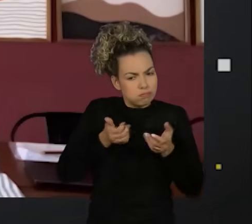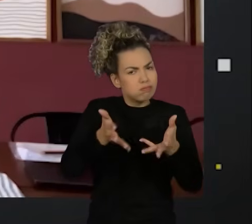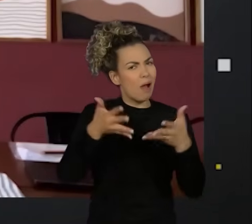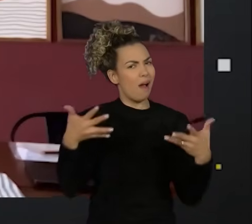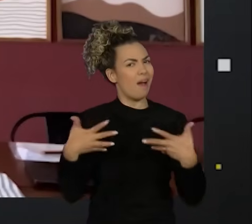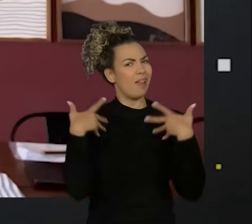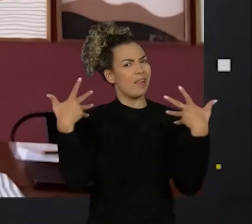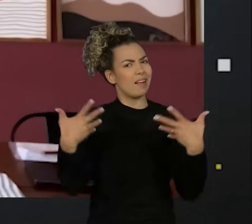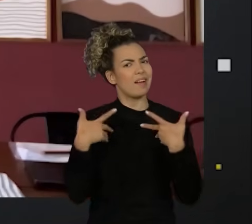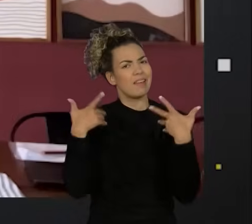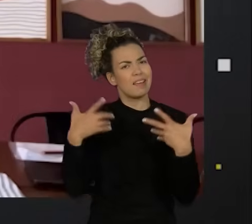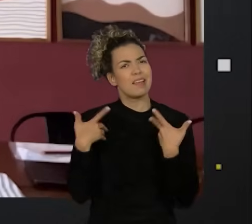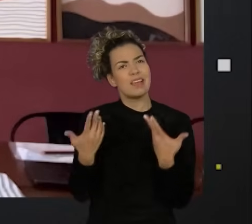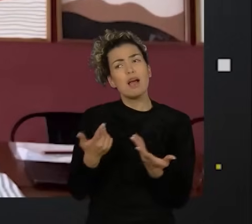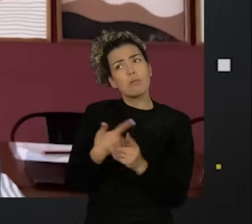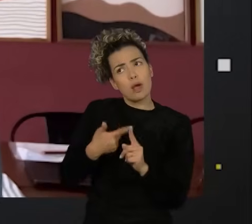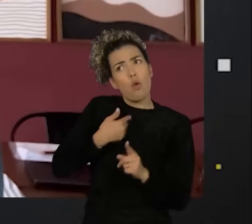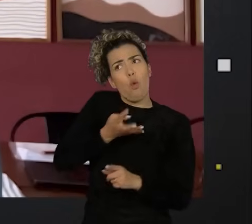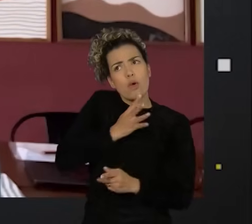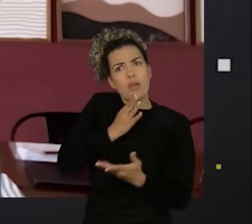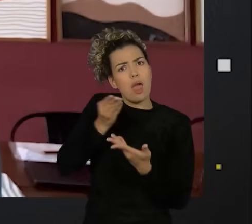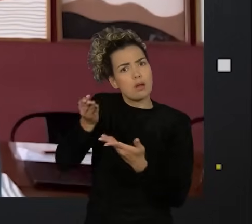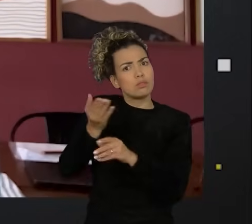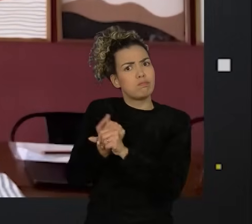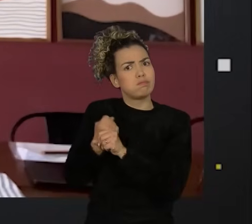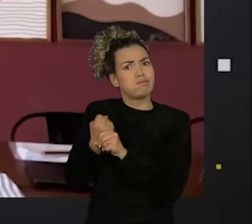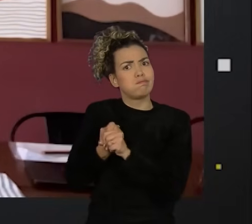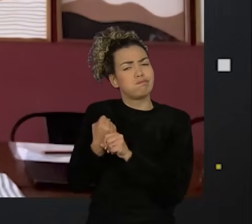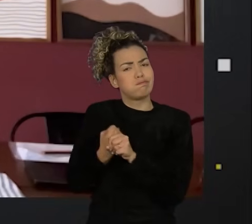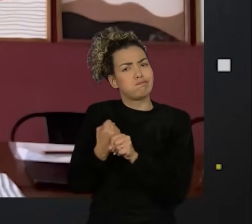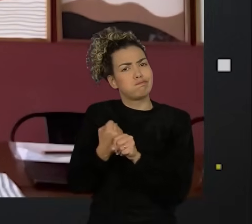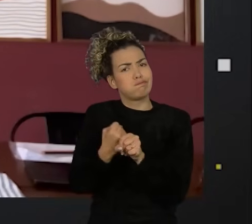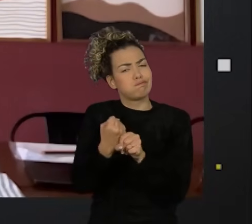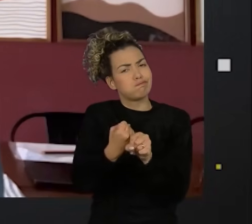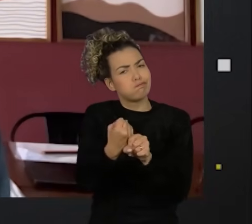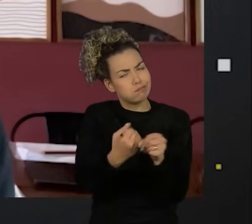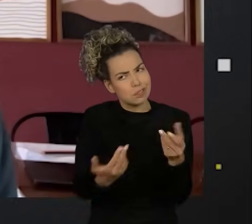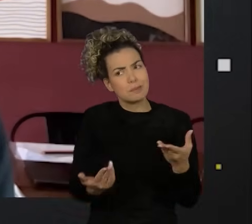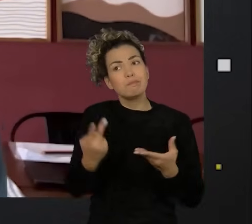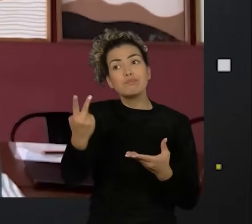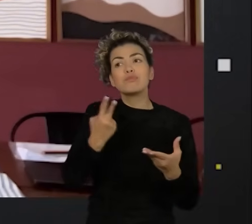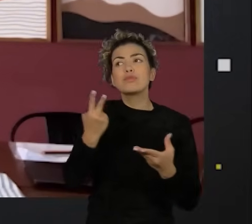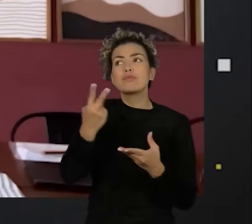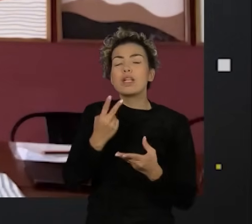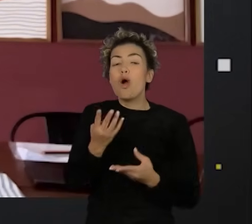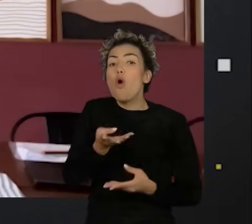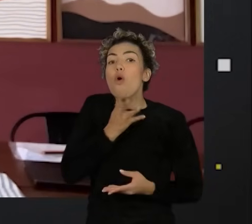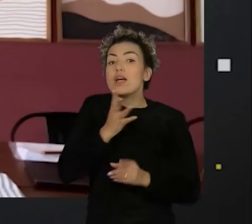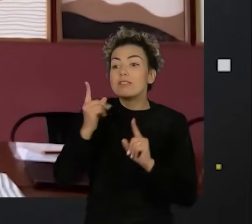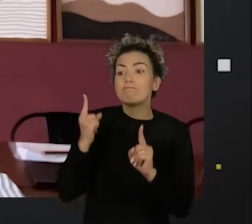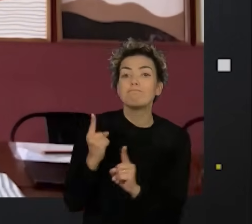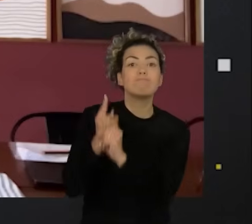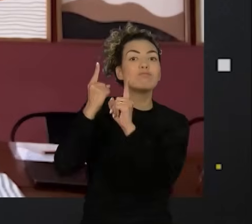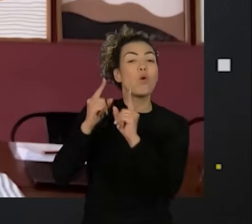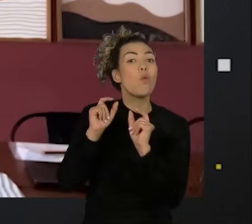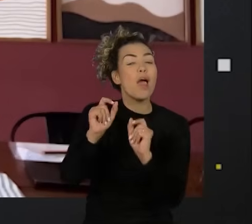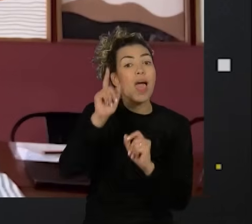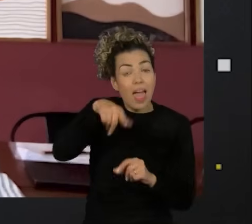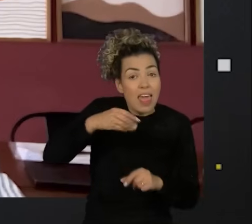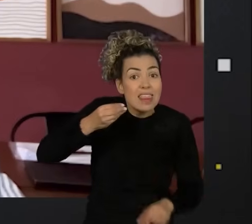de você, e eu te conheço há bastante tempo. A gente se conheceu no teste de presença de Anitta